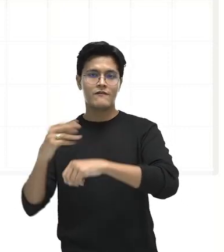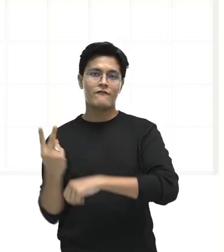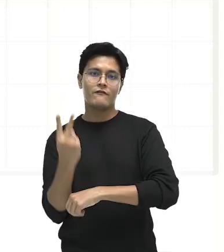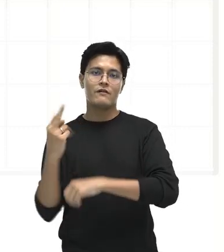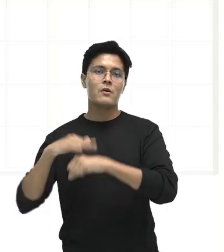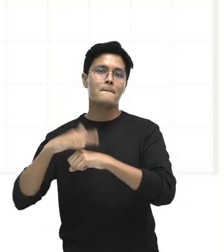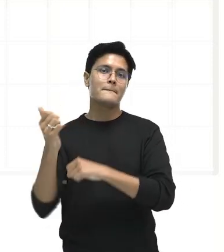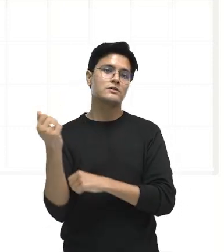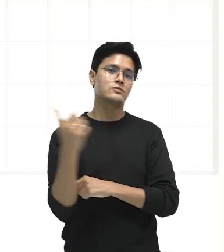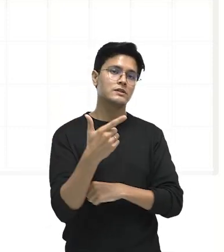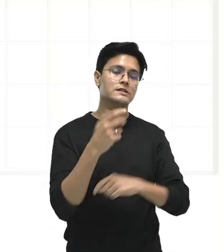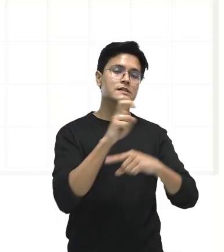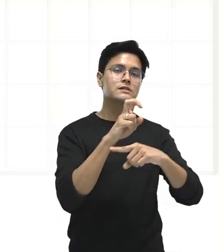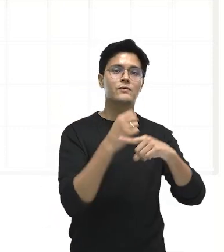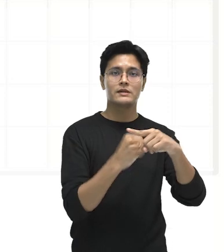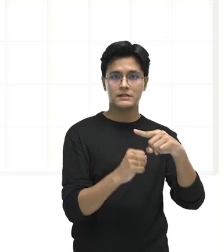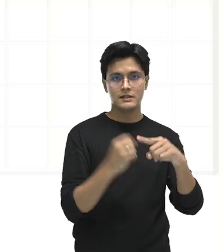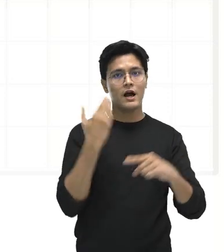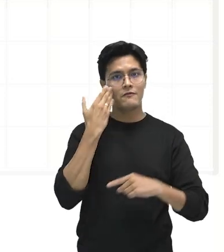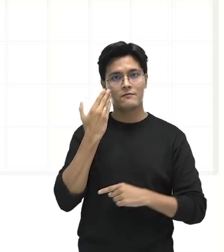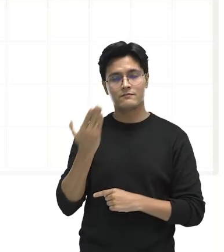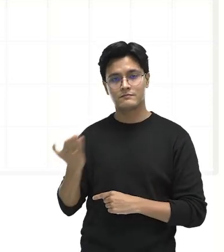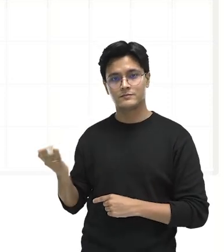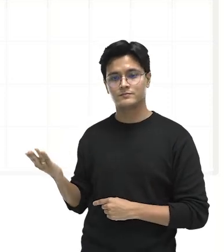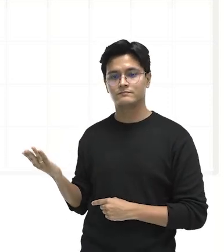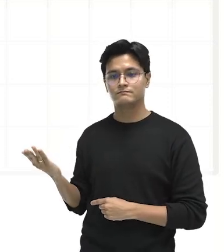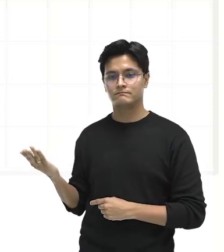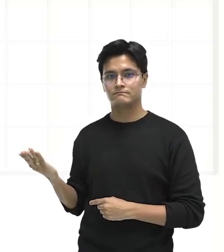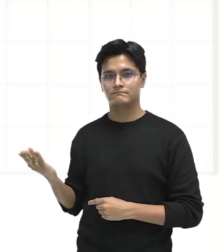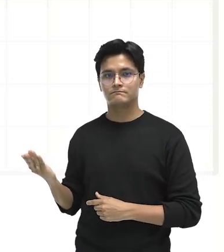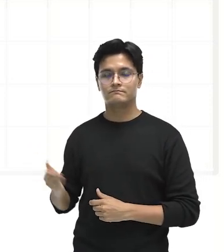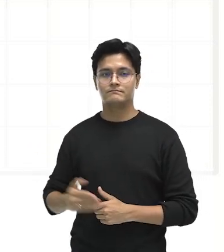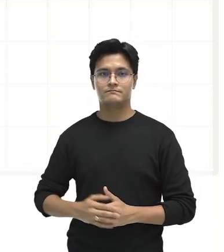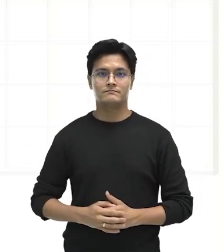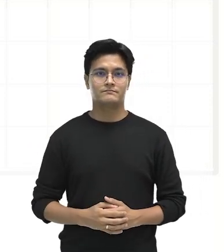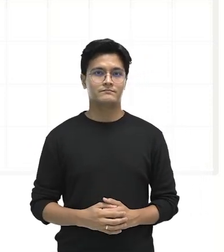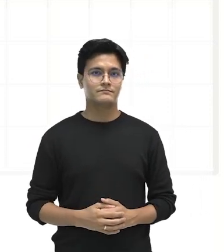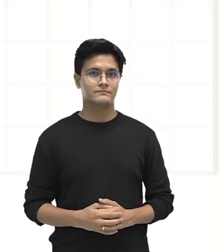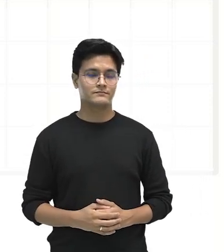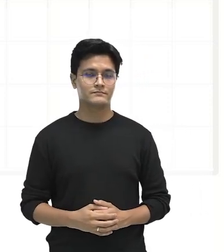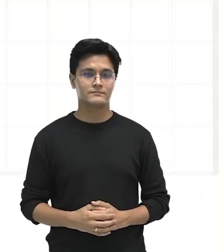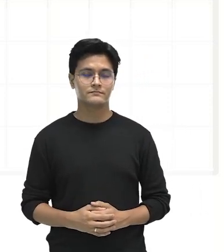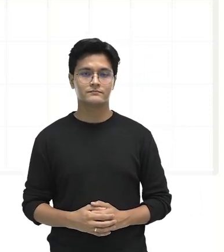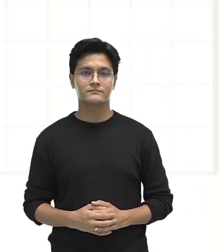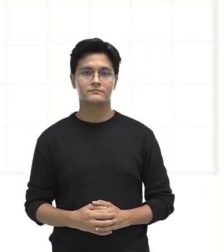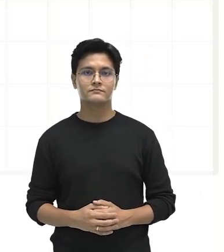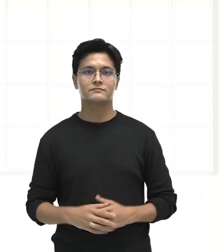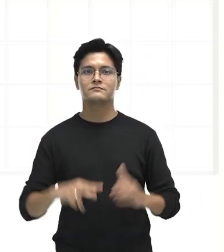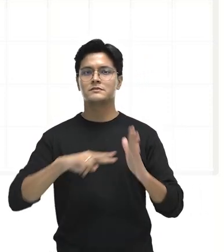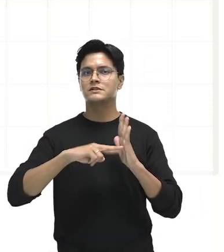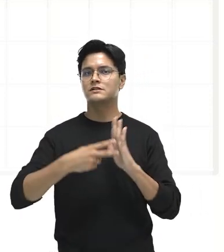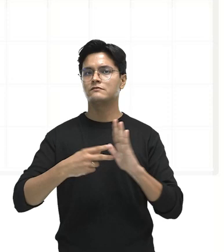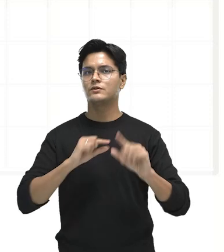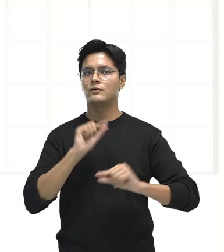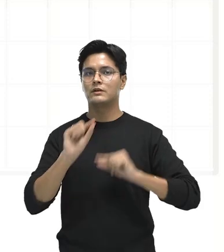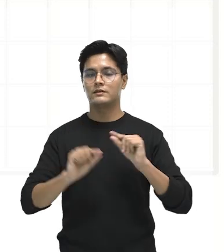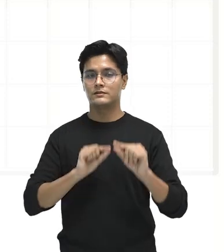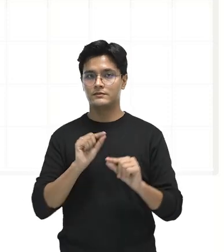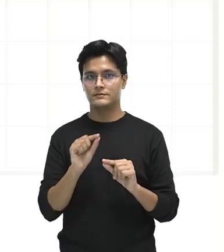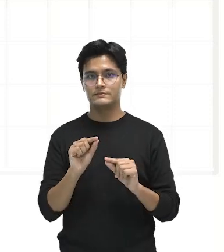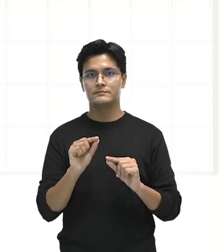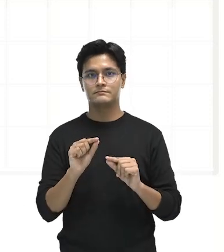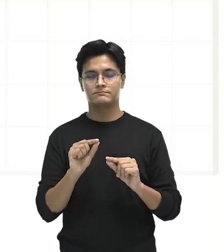que 5/8, né? 2/3 é maior que 5/8. Ou seja,